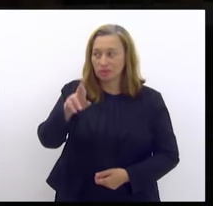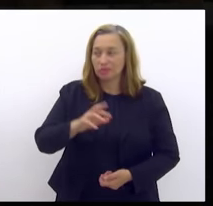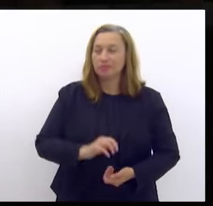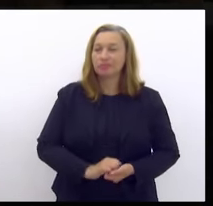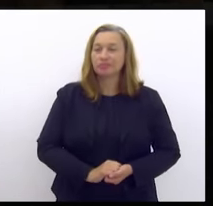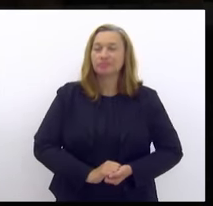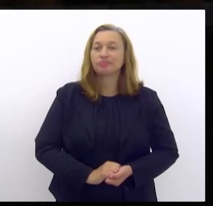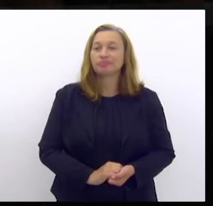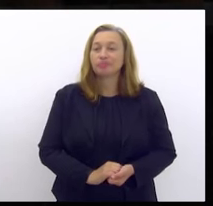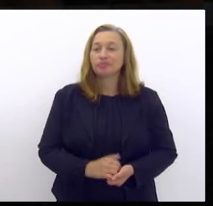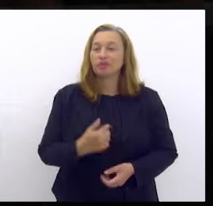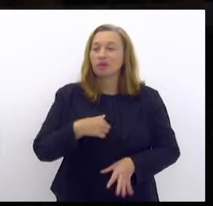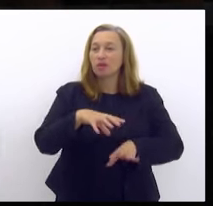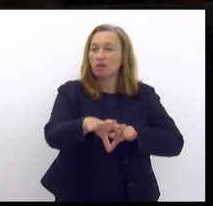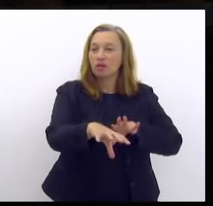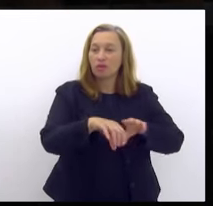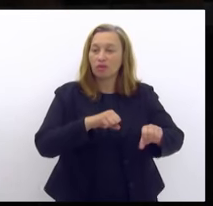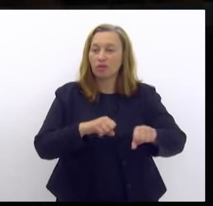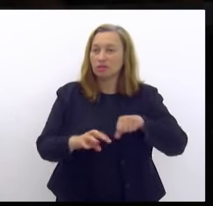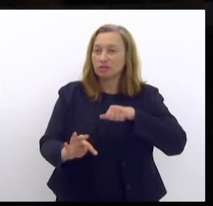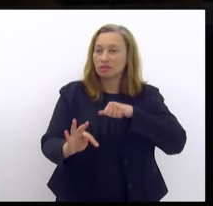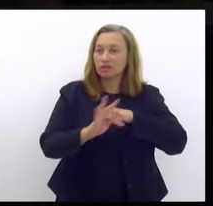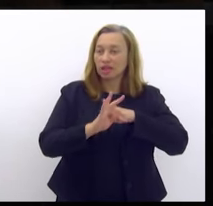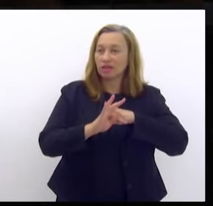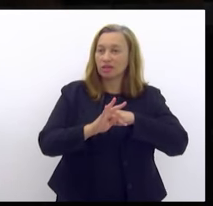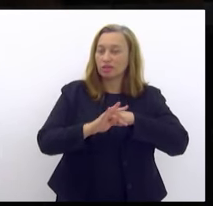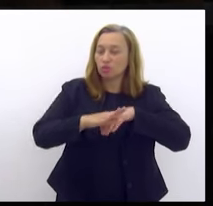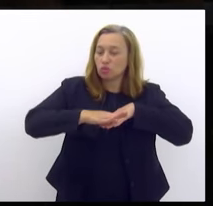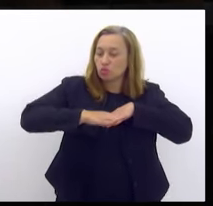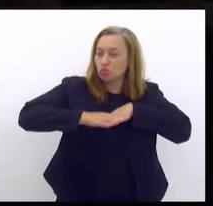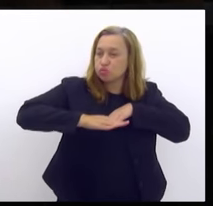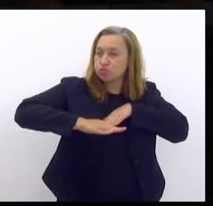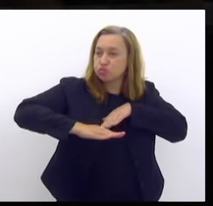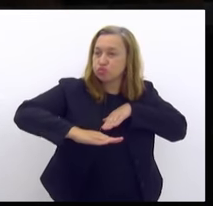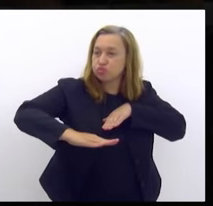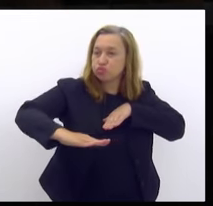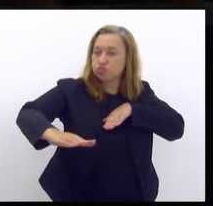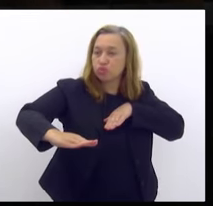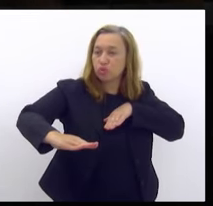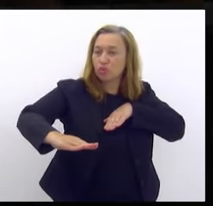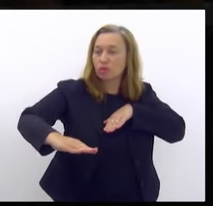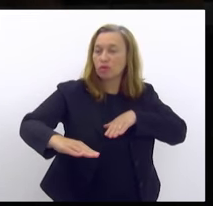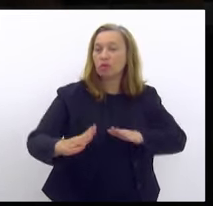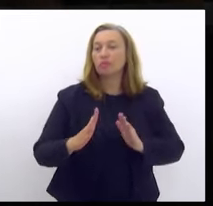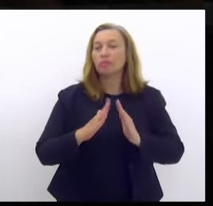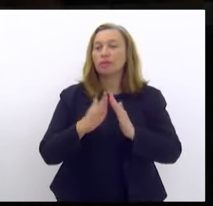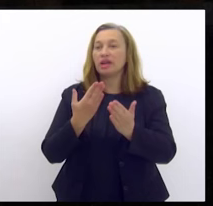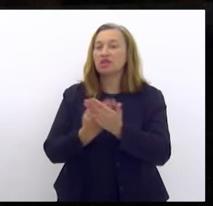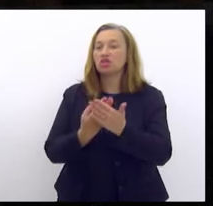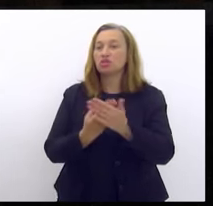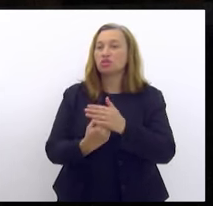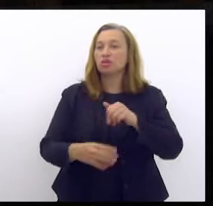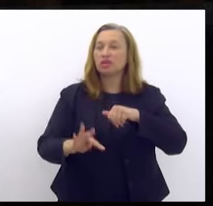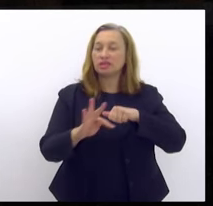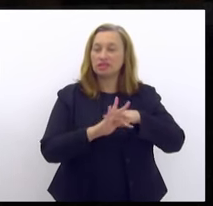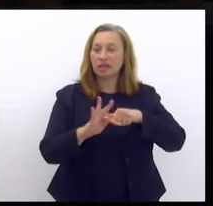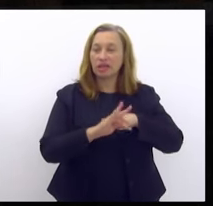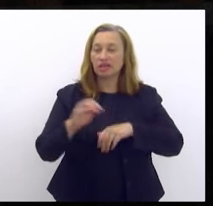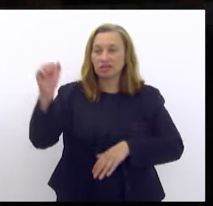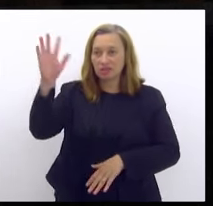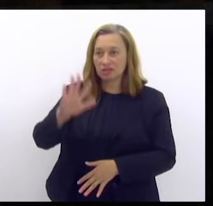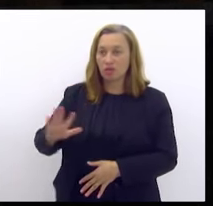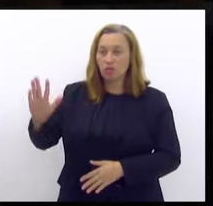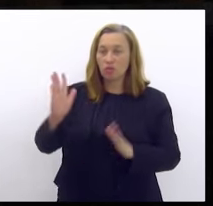me formei em técnico de estradas pela Escola Técnica Nacional, hoje